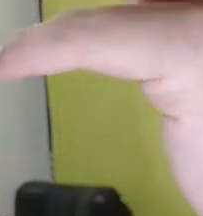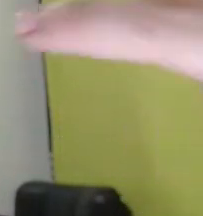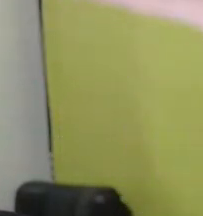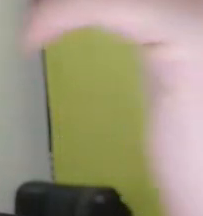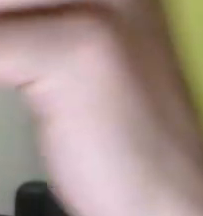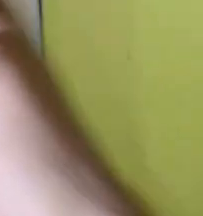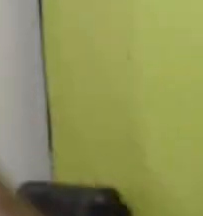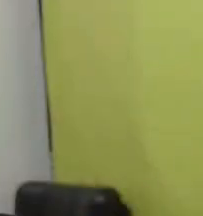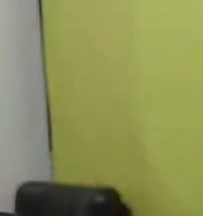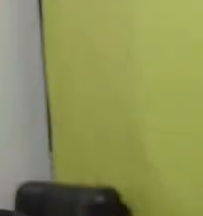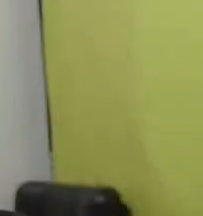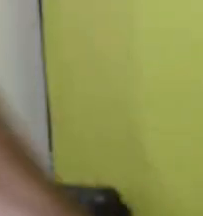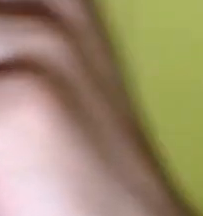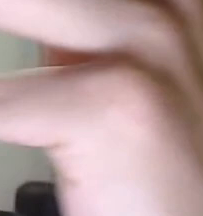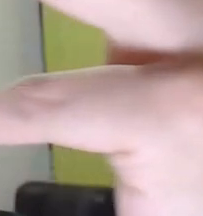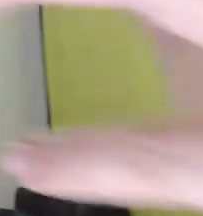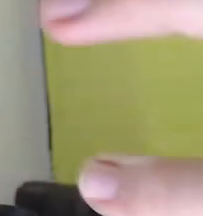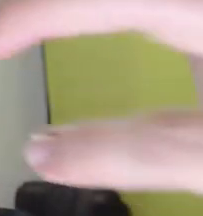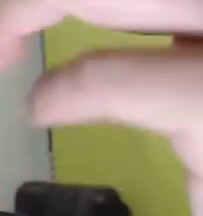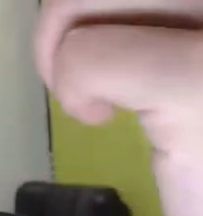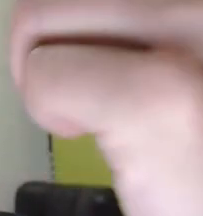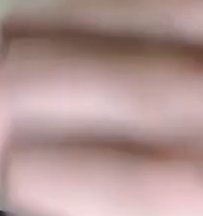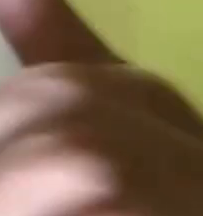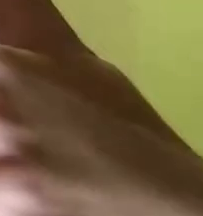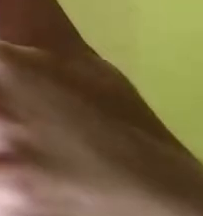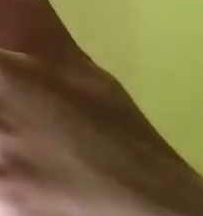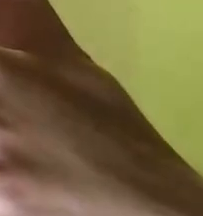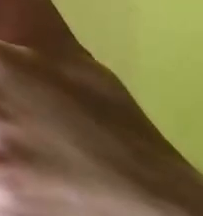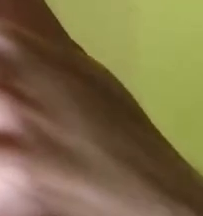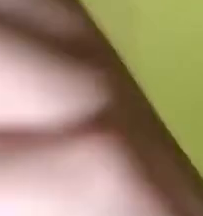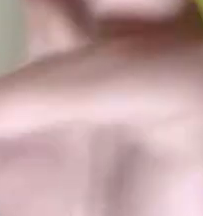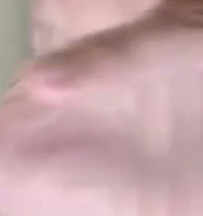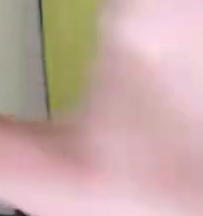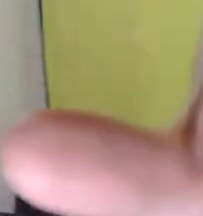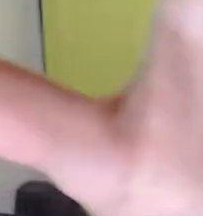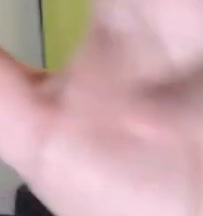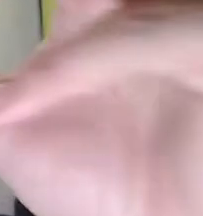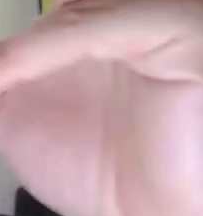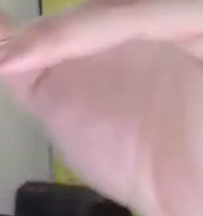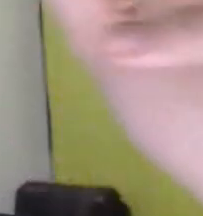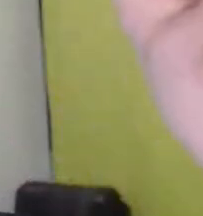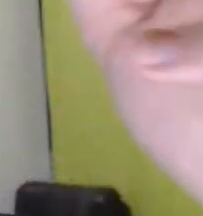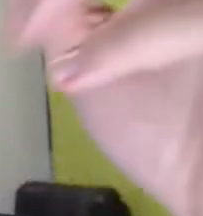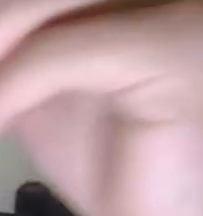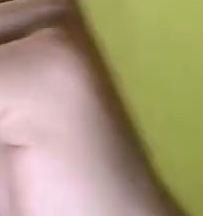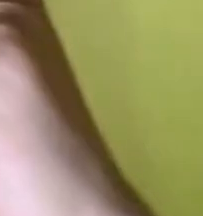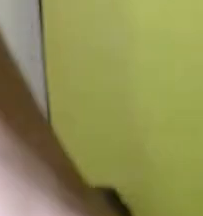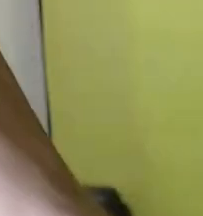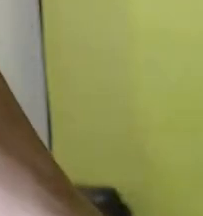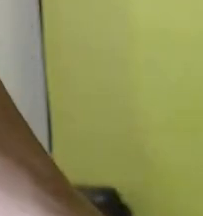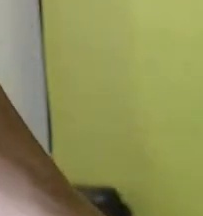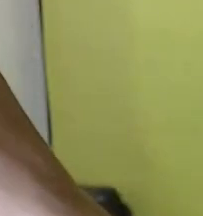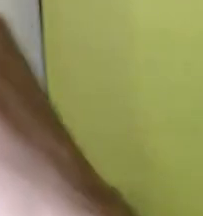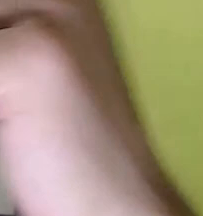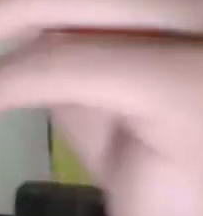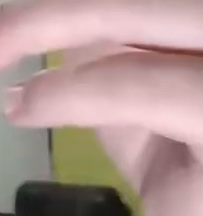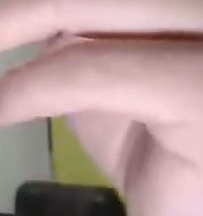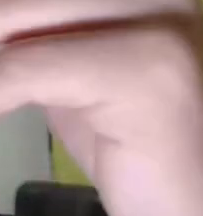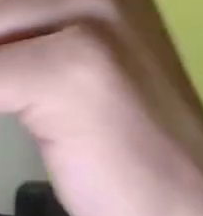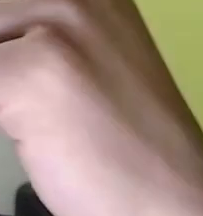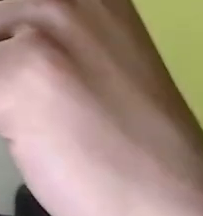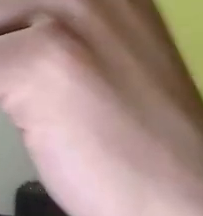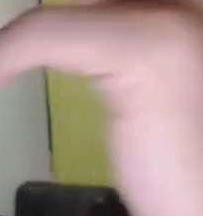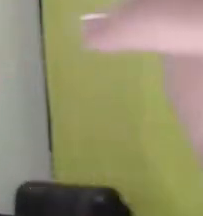é o Jamil chade de uma pessoas muito lutas que vale a pena vocês seguirem no Twitter procurem o Twitter do